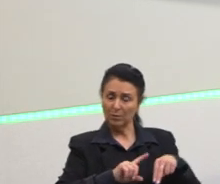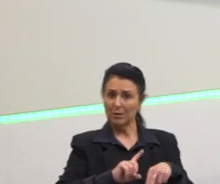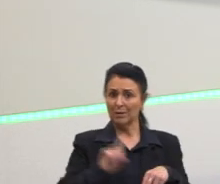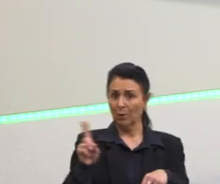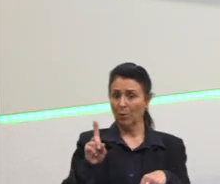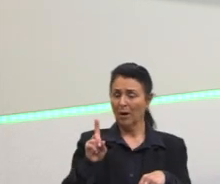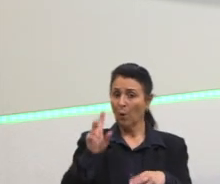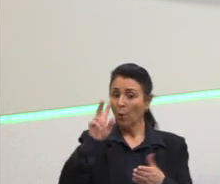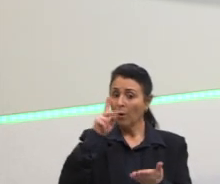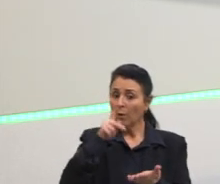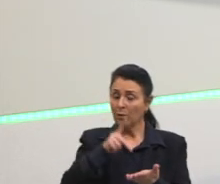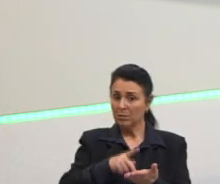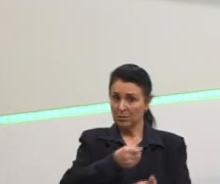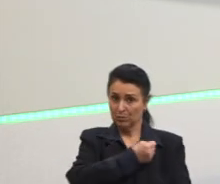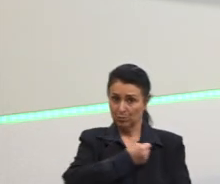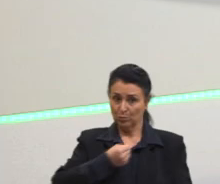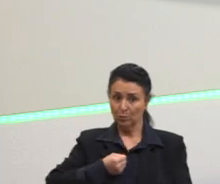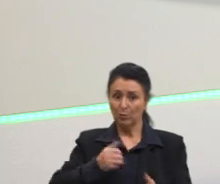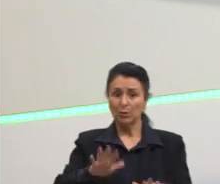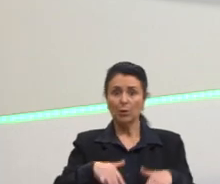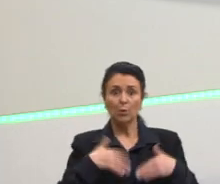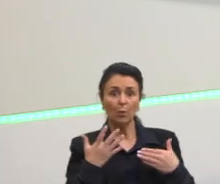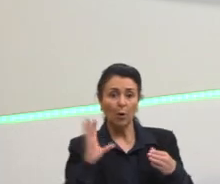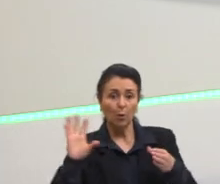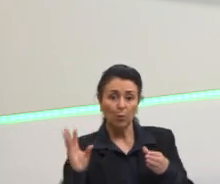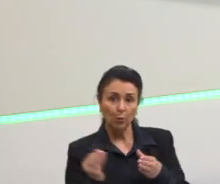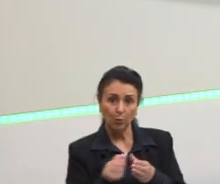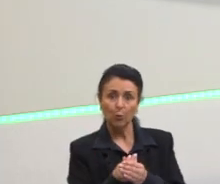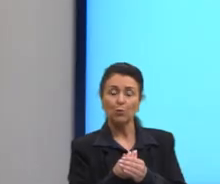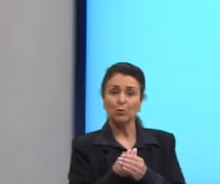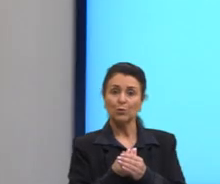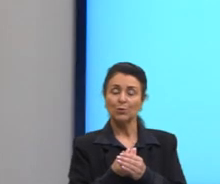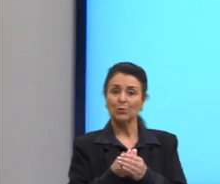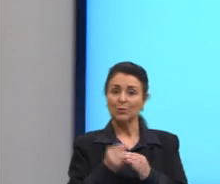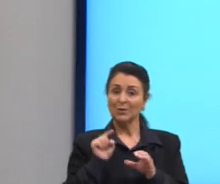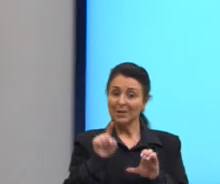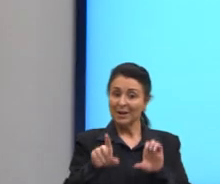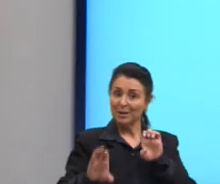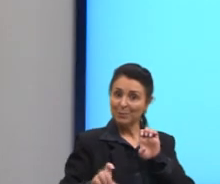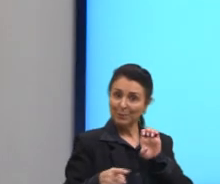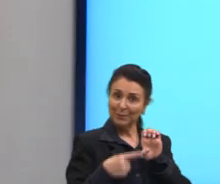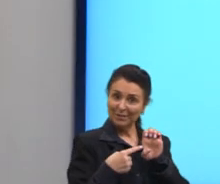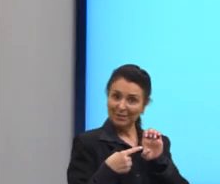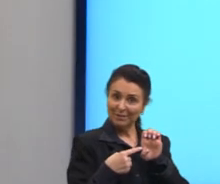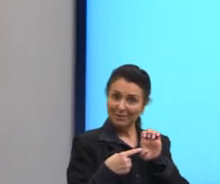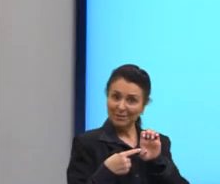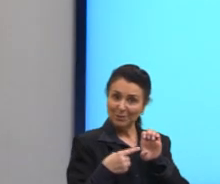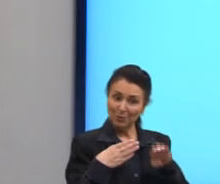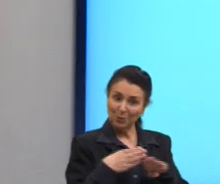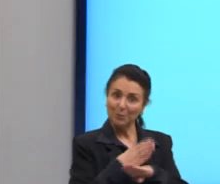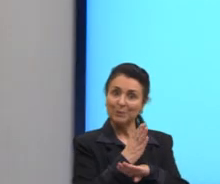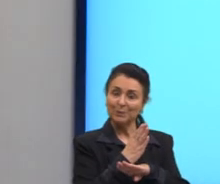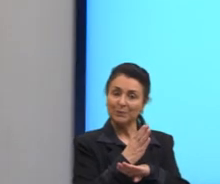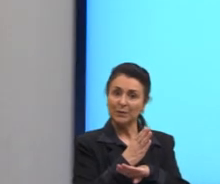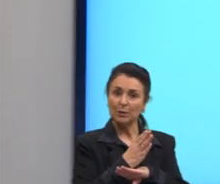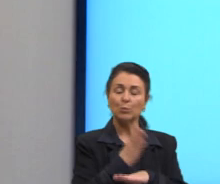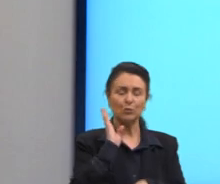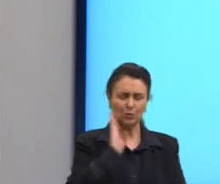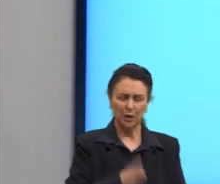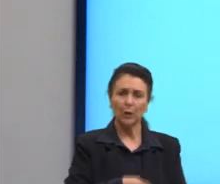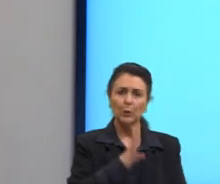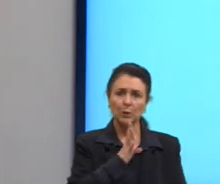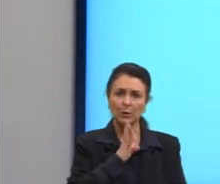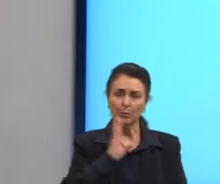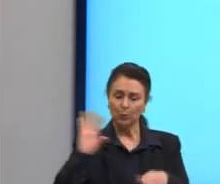número e sobre o qual conjunto ele pertence Como nós já conhecemos conjunto dos números naturais é bem tranquilo a gente